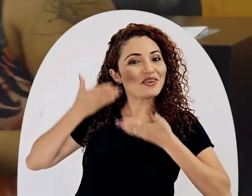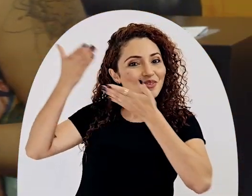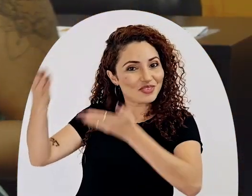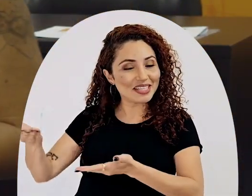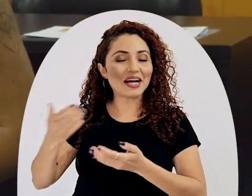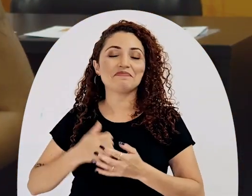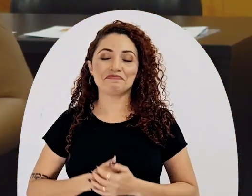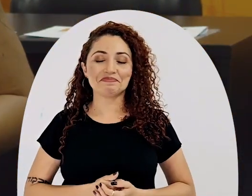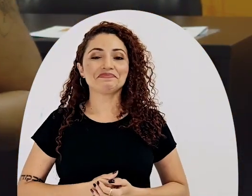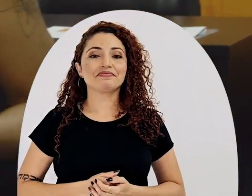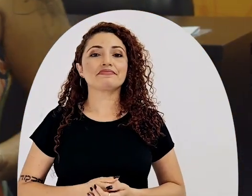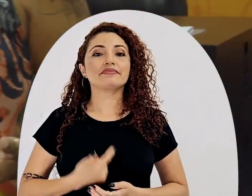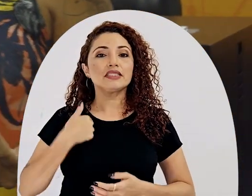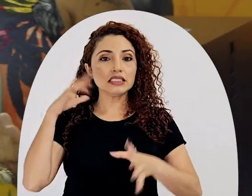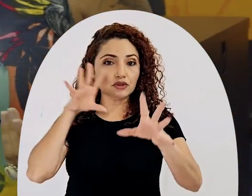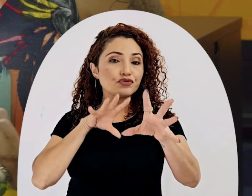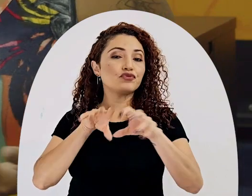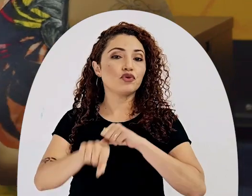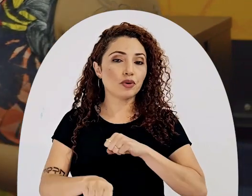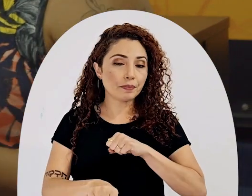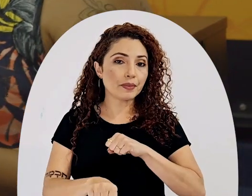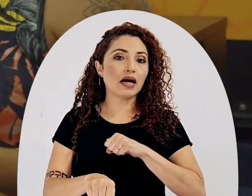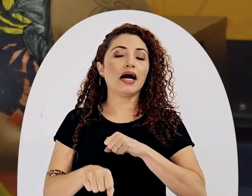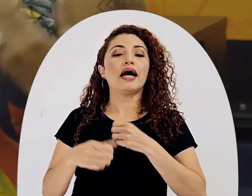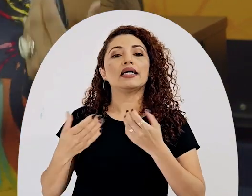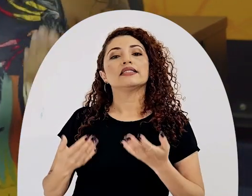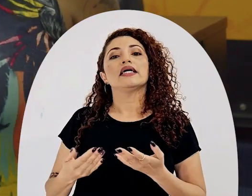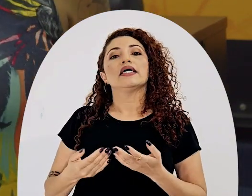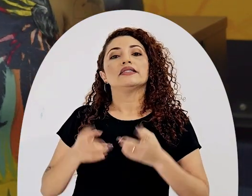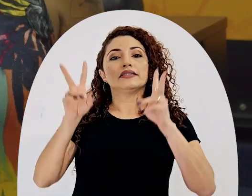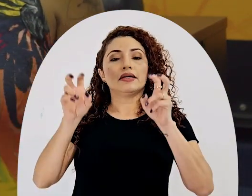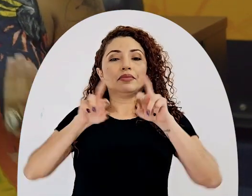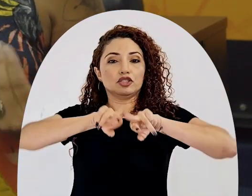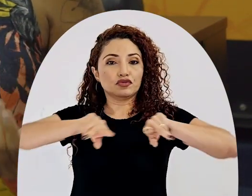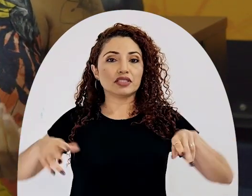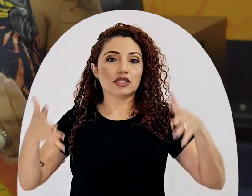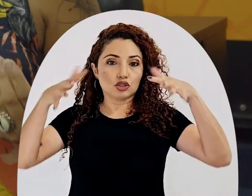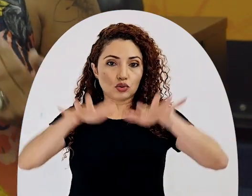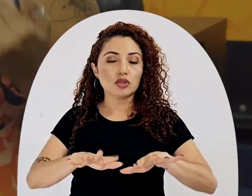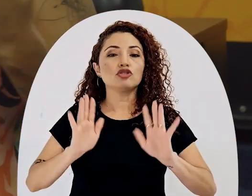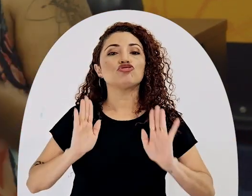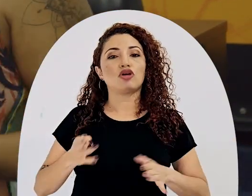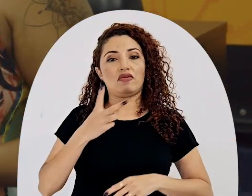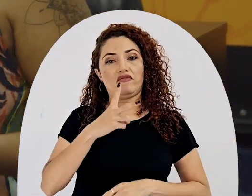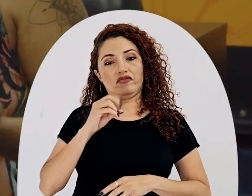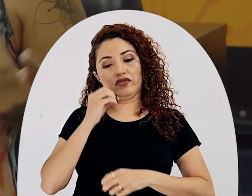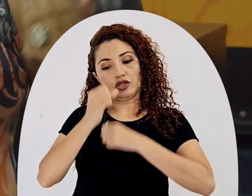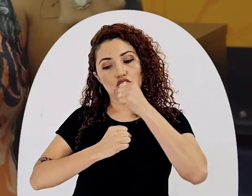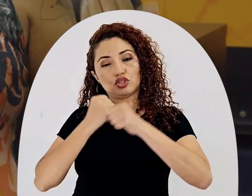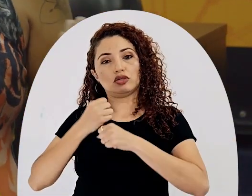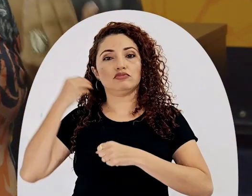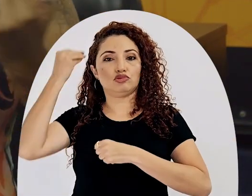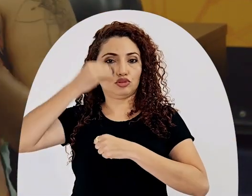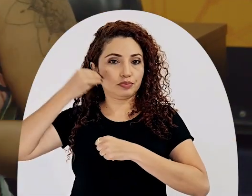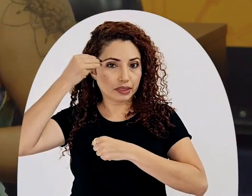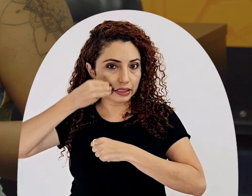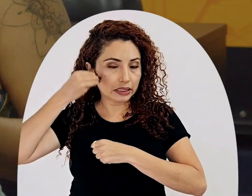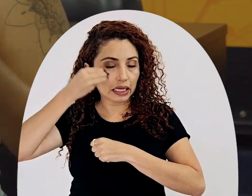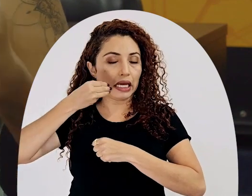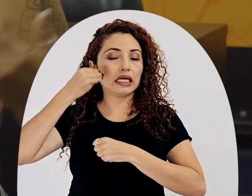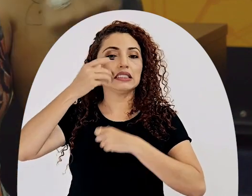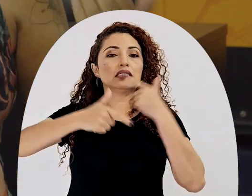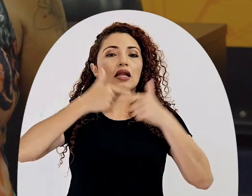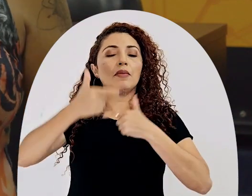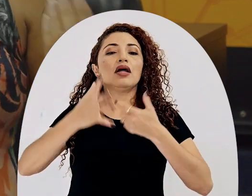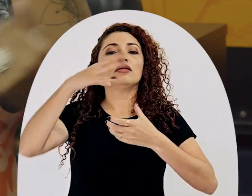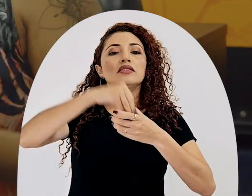algumas especializações em diversidade e inclusão. Tenho mais de 20 anos de experiência em organizações públicas e privadas,